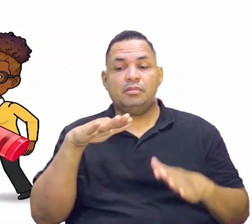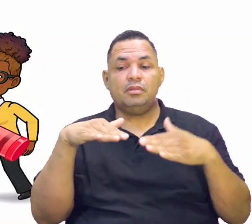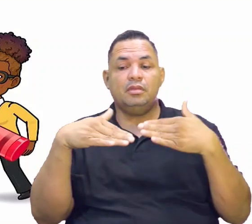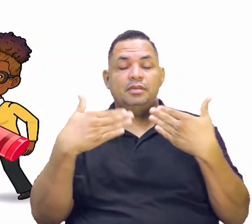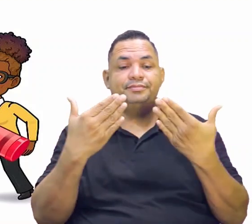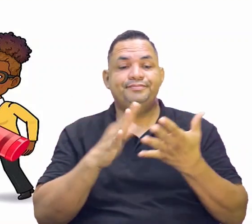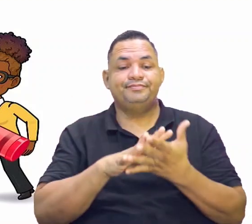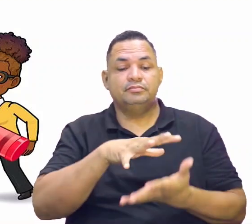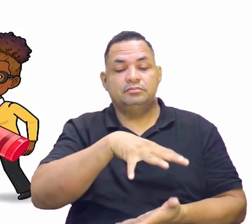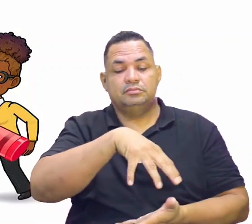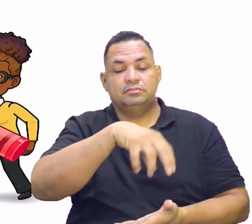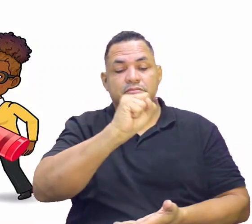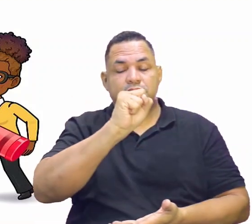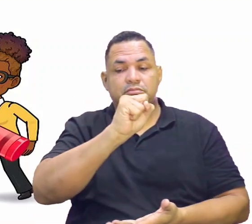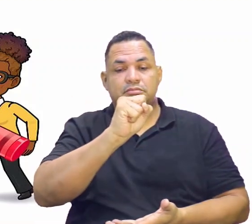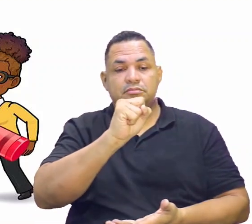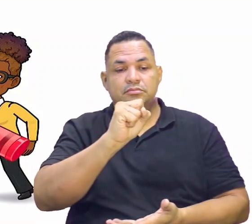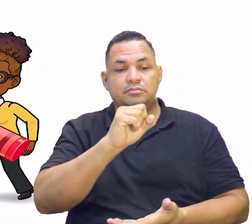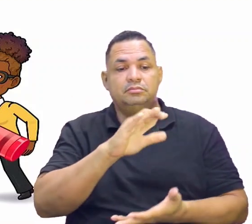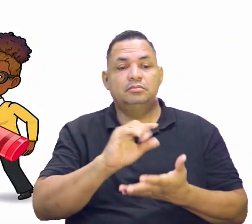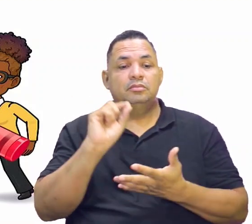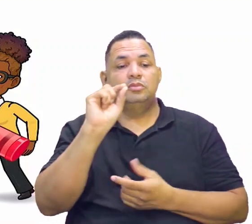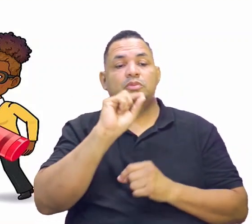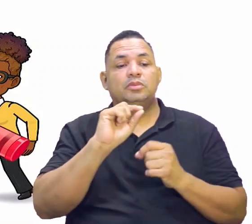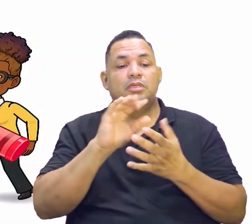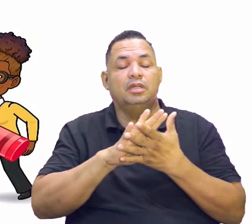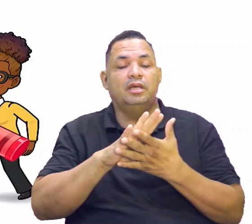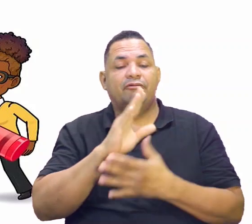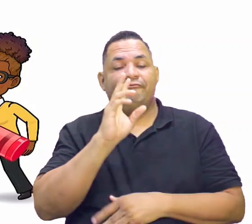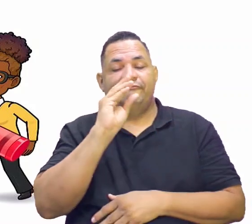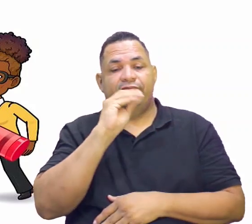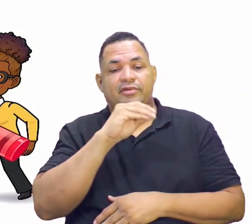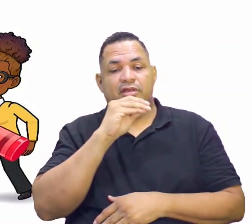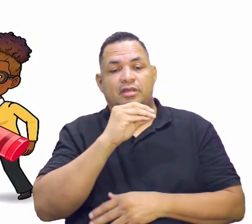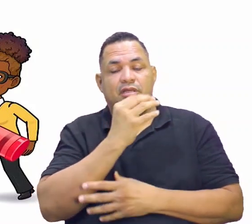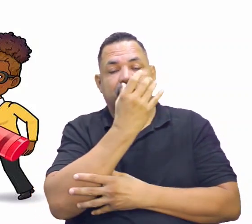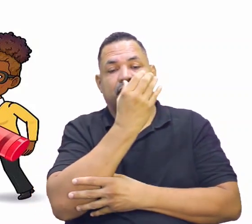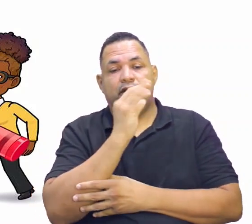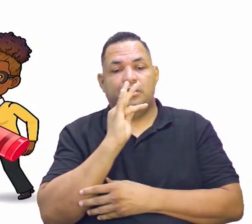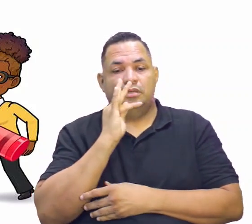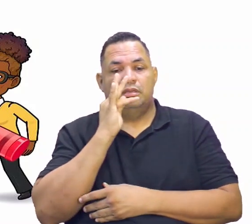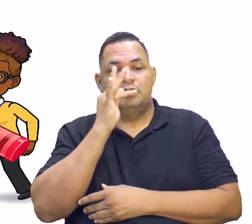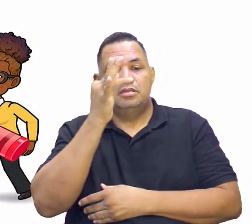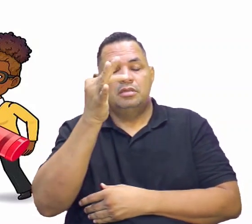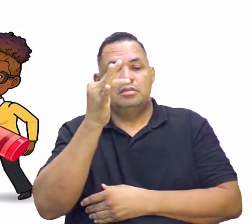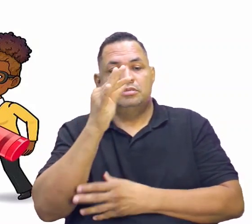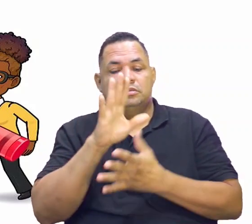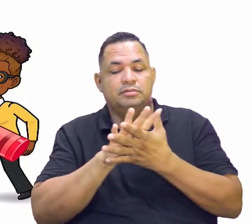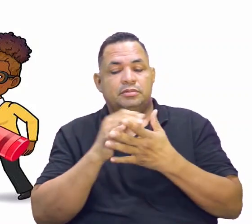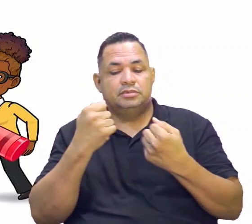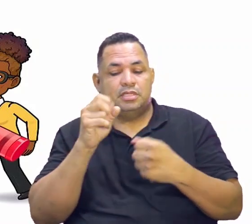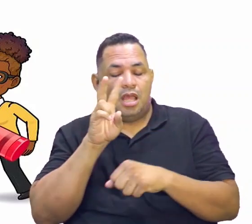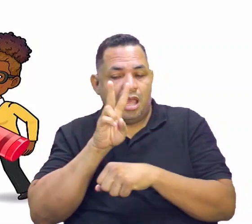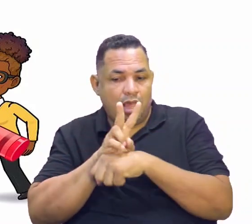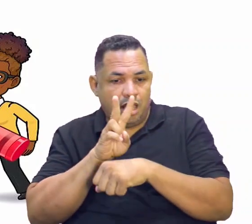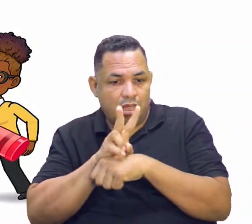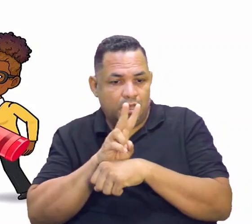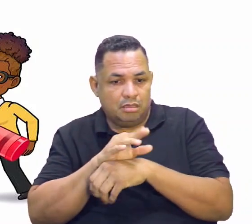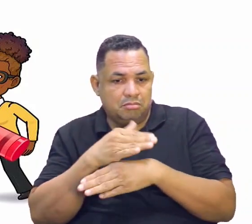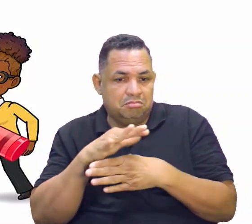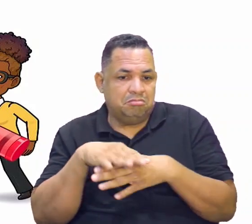do local dela, o que vai acontecer? Ela é frágil, a planta. Se ela não for cuidada, ela vai